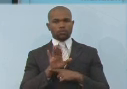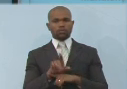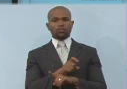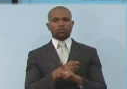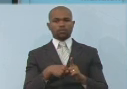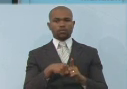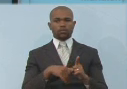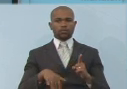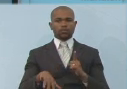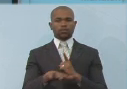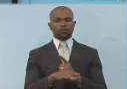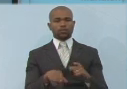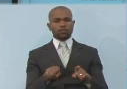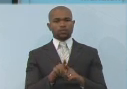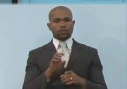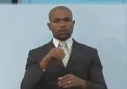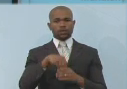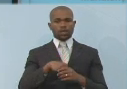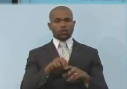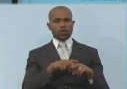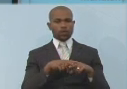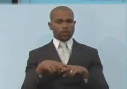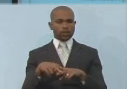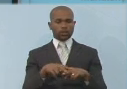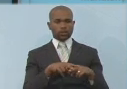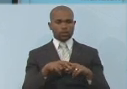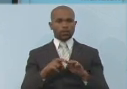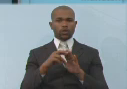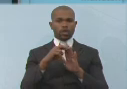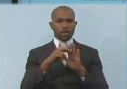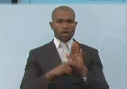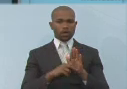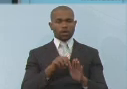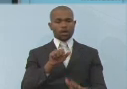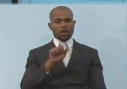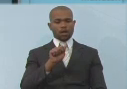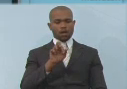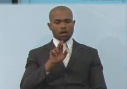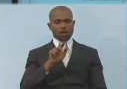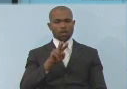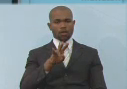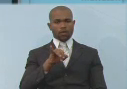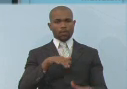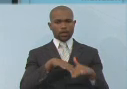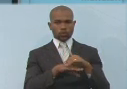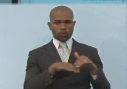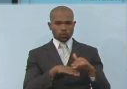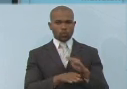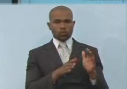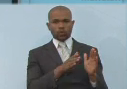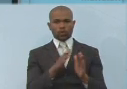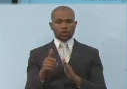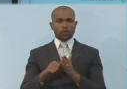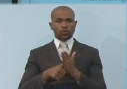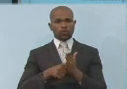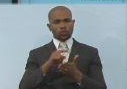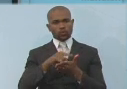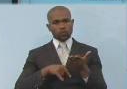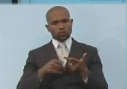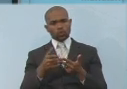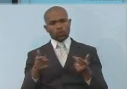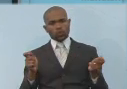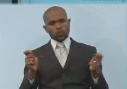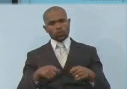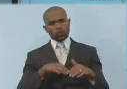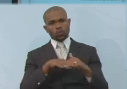Também está prevista a revisão dos procedimentos de arquivamento de processos e documentos, resultando em outros espaços para arquivamento